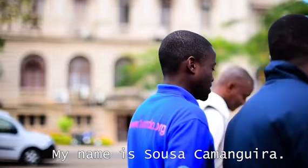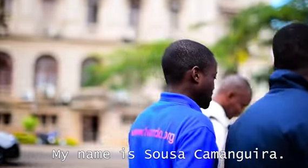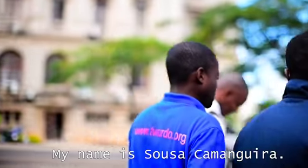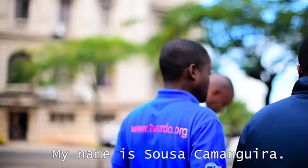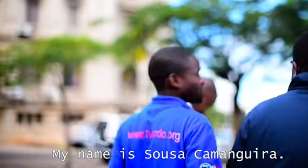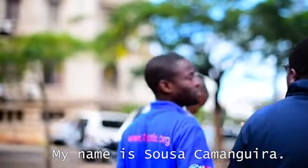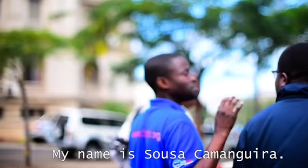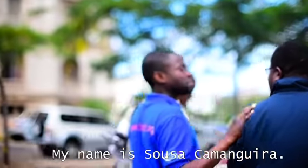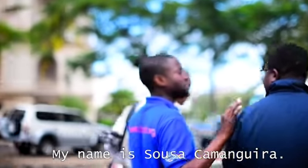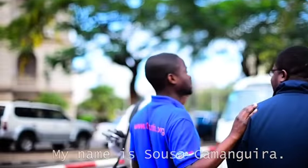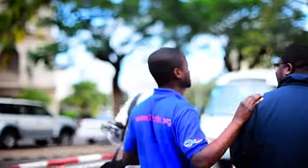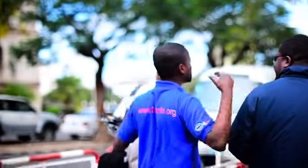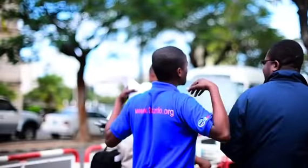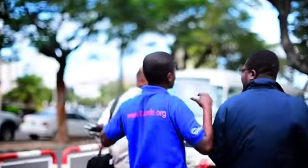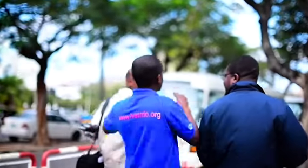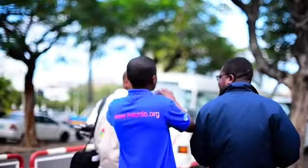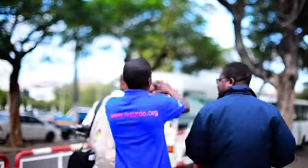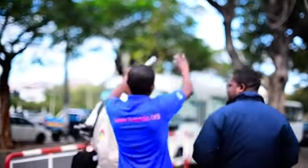Chamo-me Sousa Camangueira.